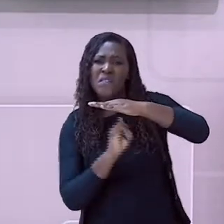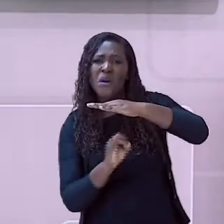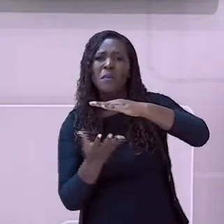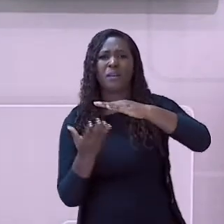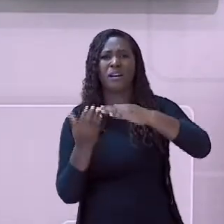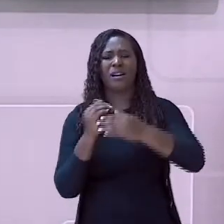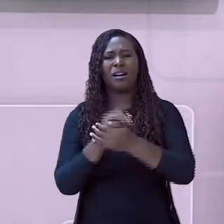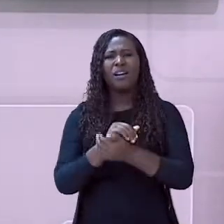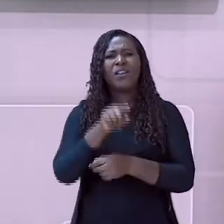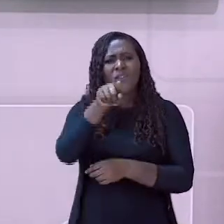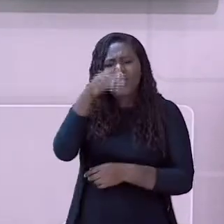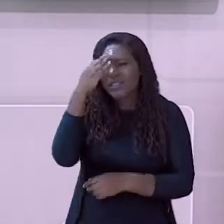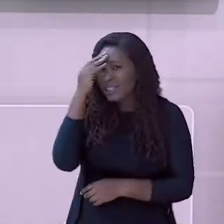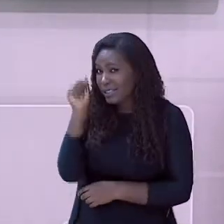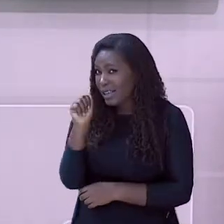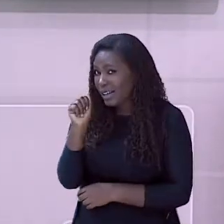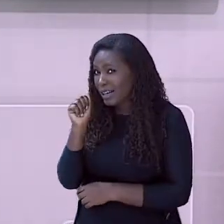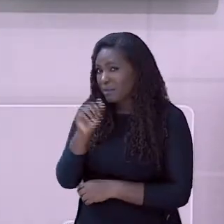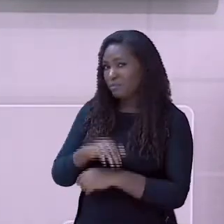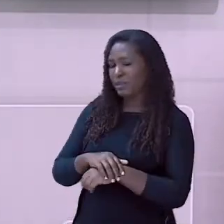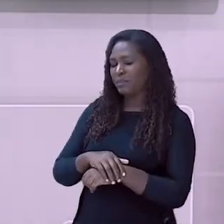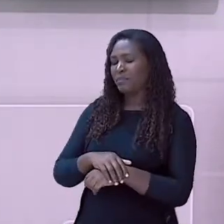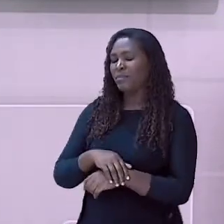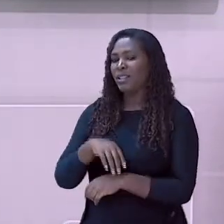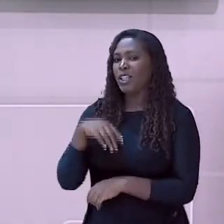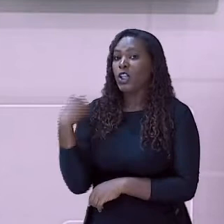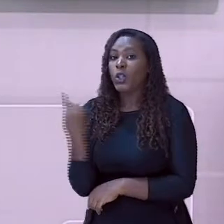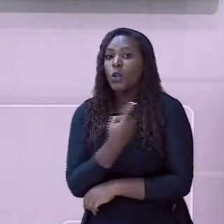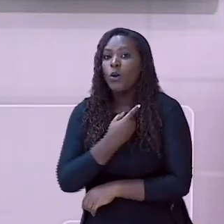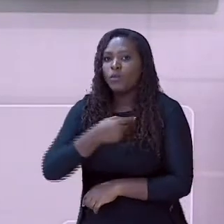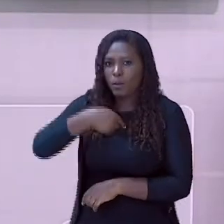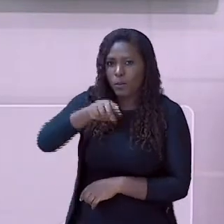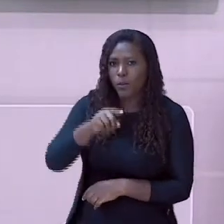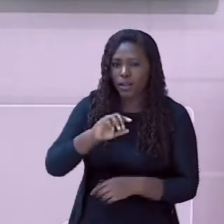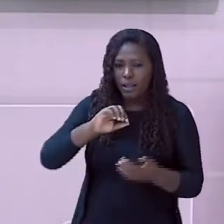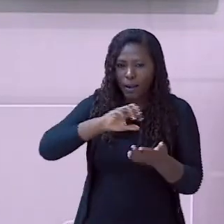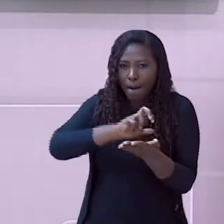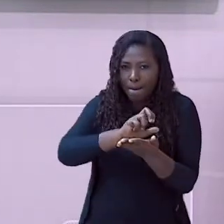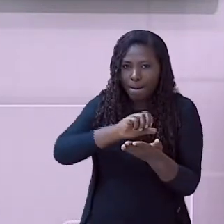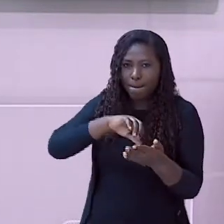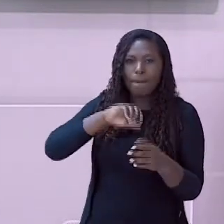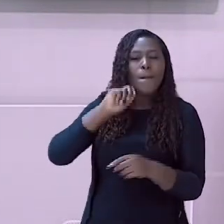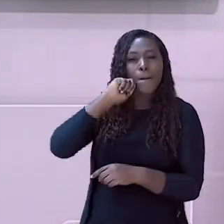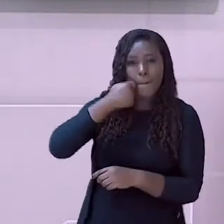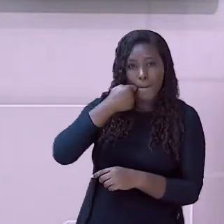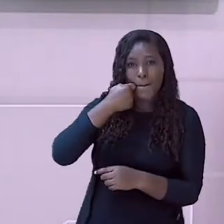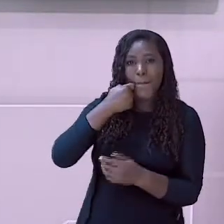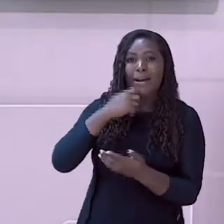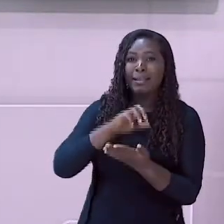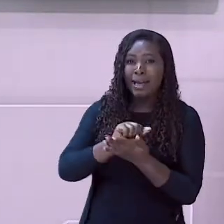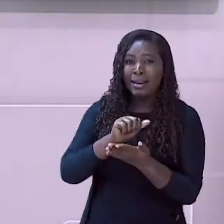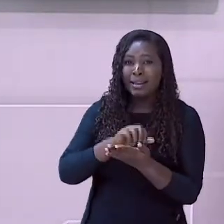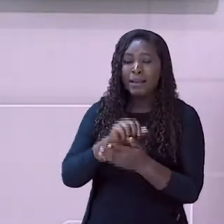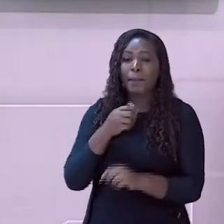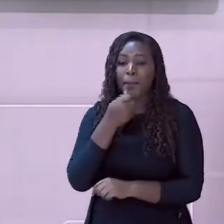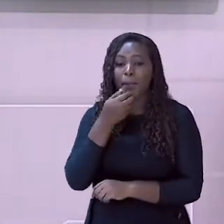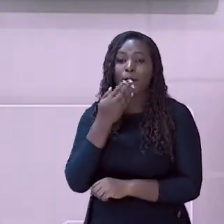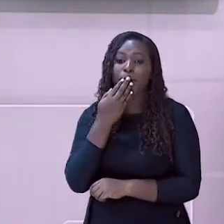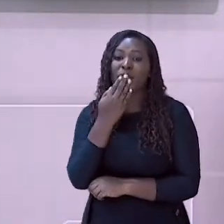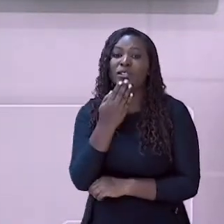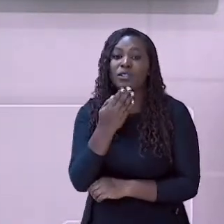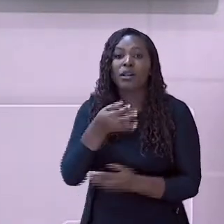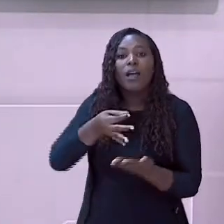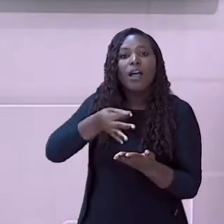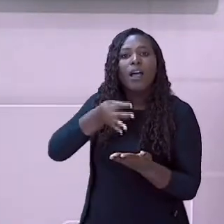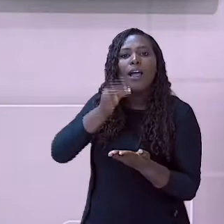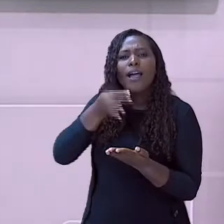quando a gente vai pedir um café na padaria, a gente faz um tipo de entrevista? Sim, nós pedimos um café. Por gentileza,